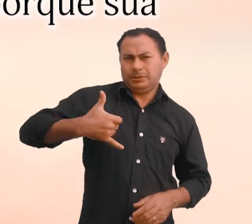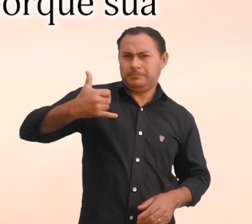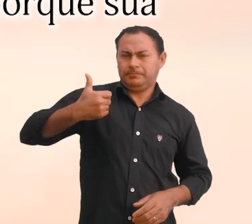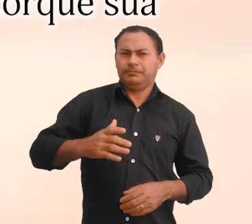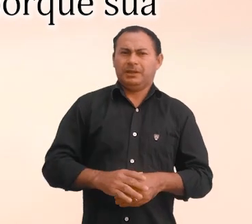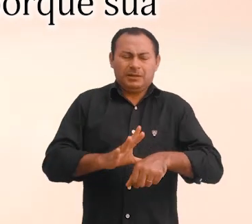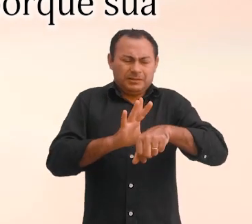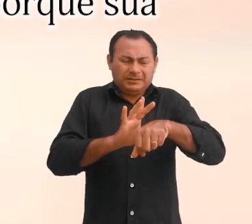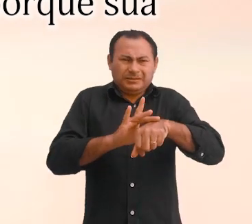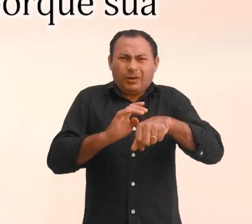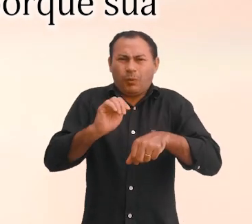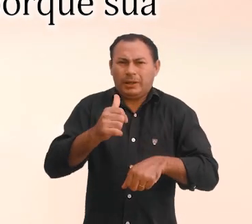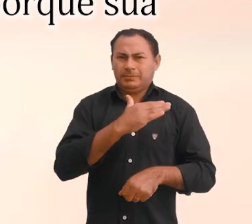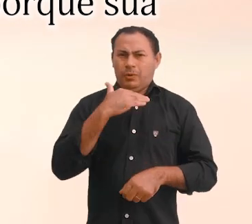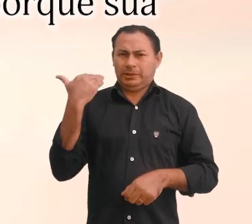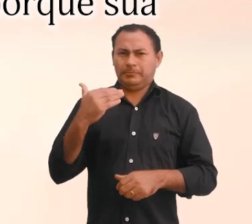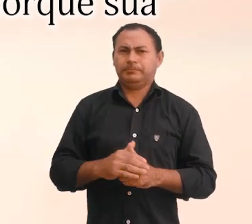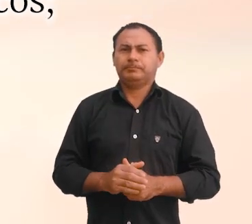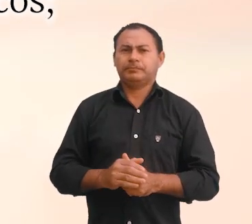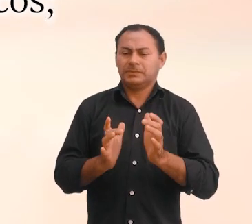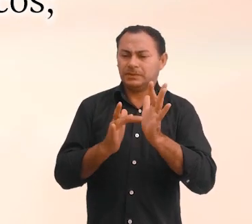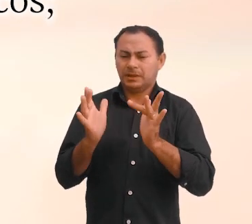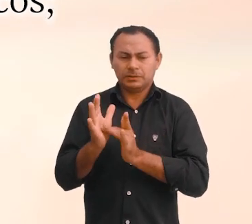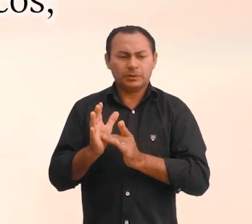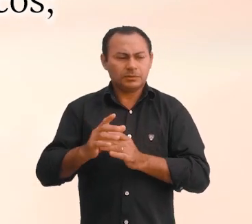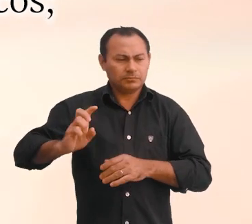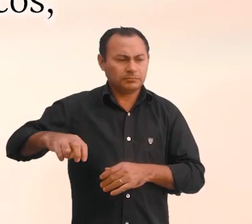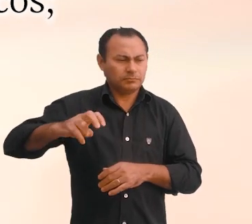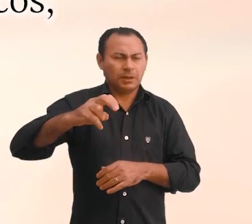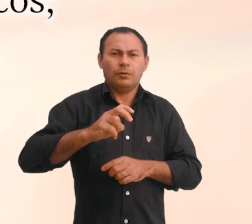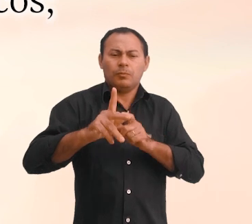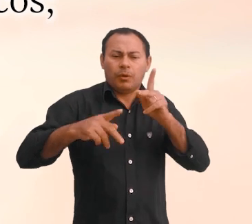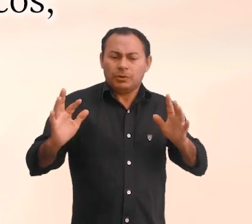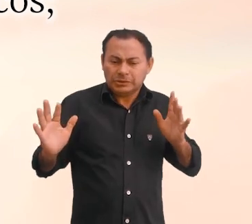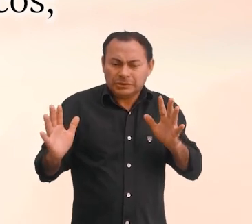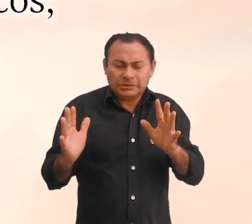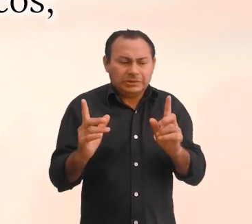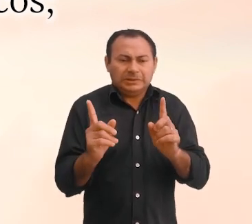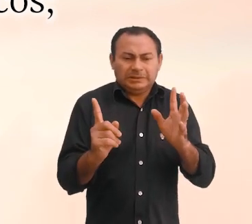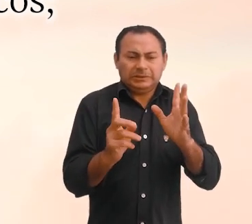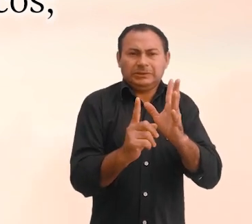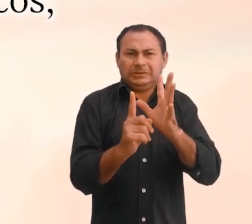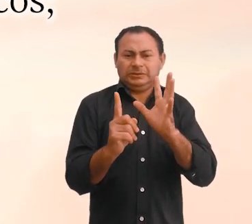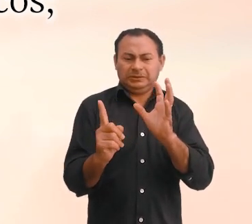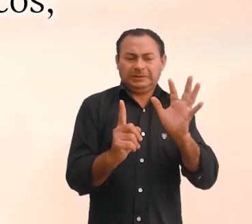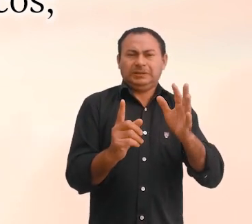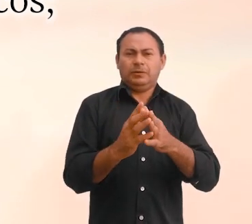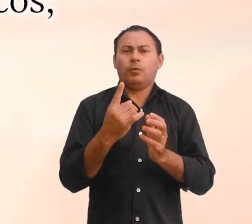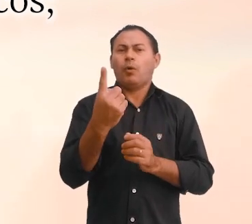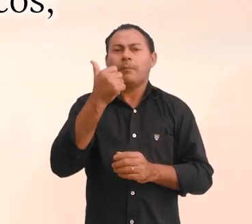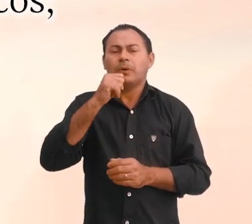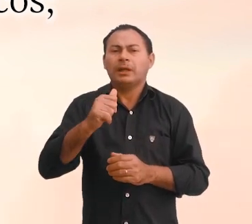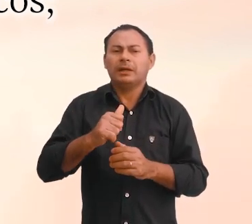de cerca de 12 anos, estava à morte. Estando Jesus a caminho, a multidão o comprimia, e estando ali uma